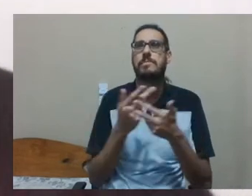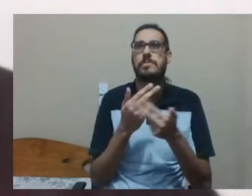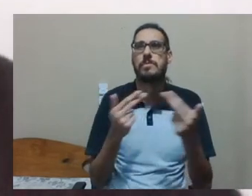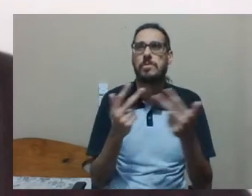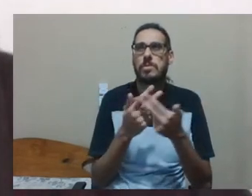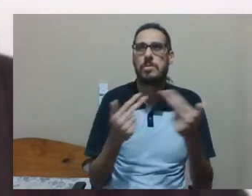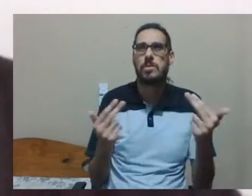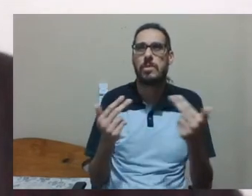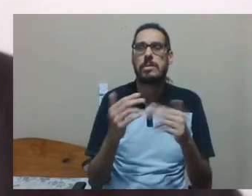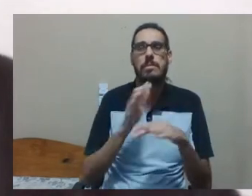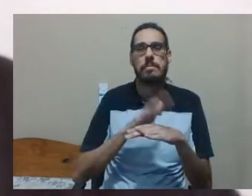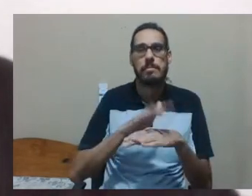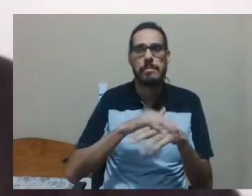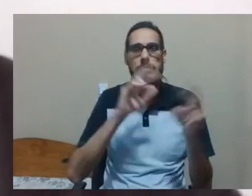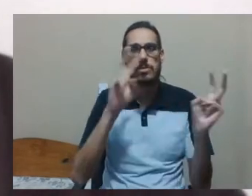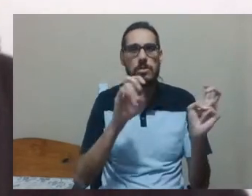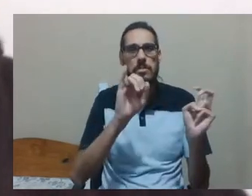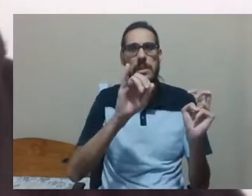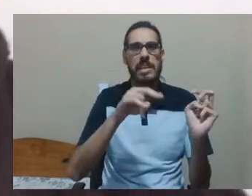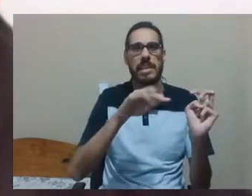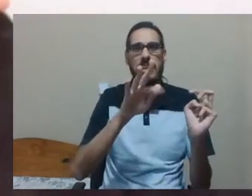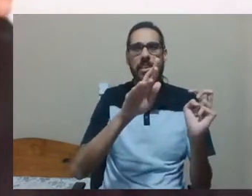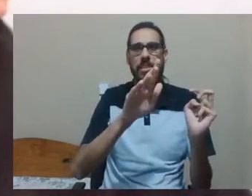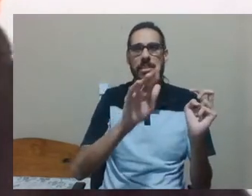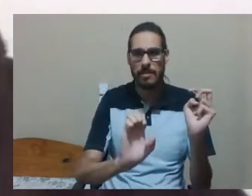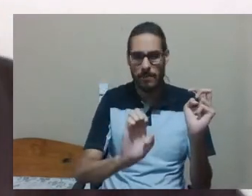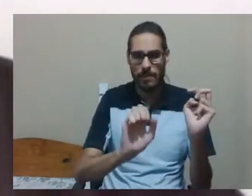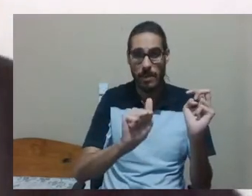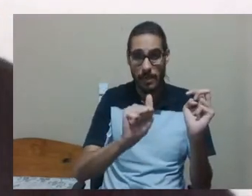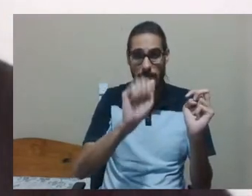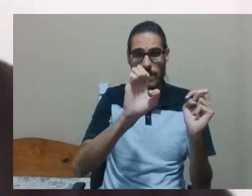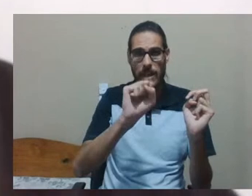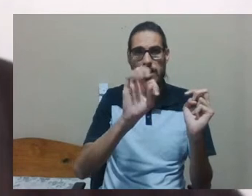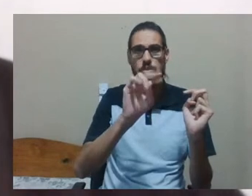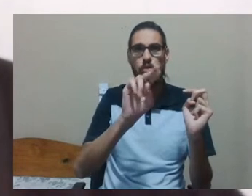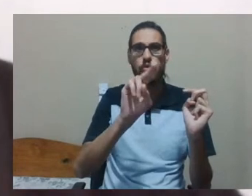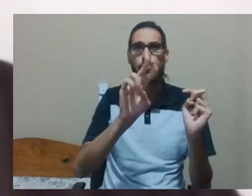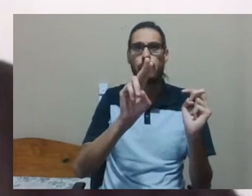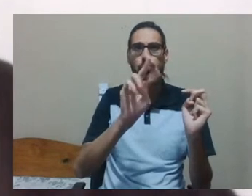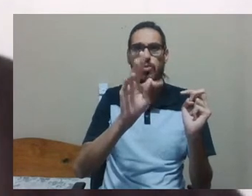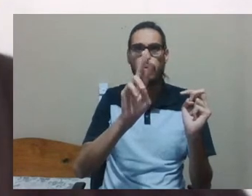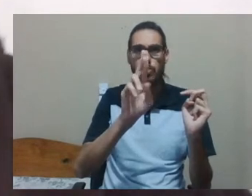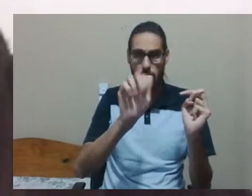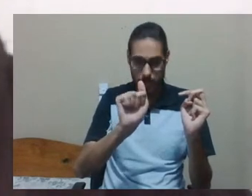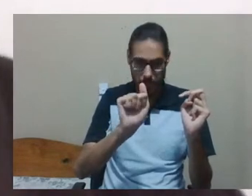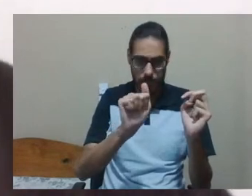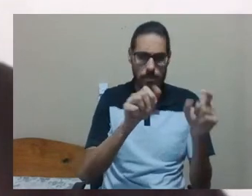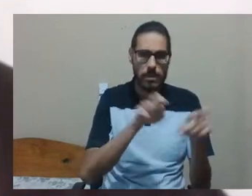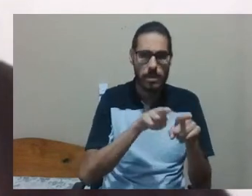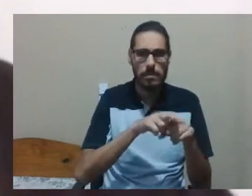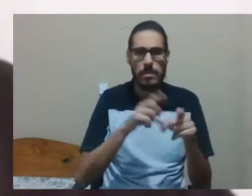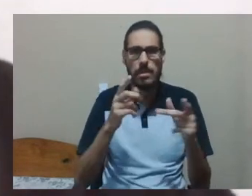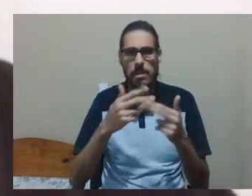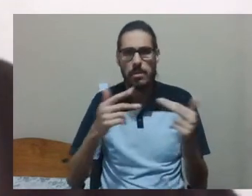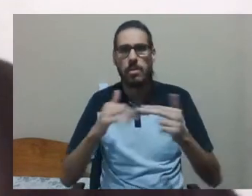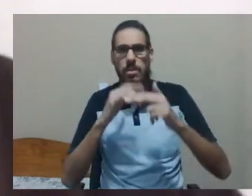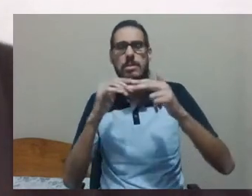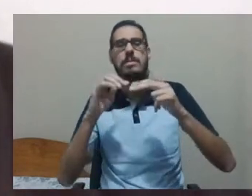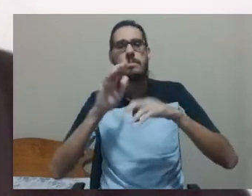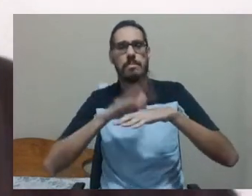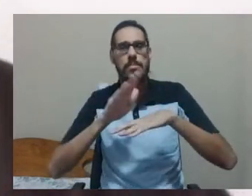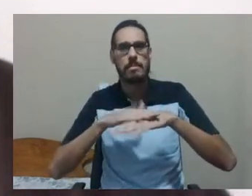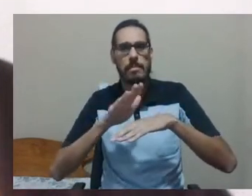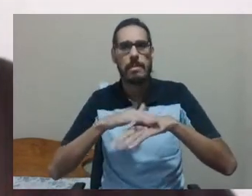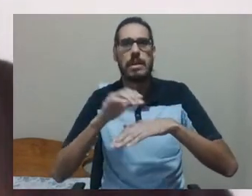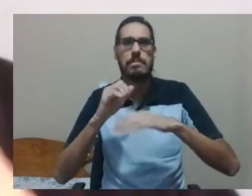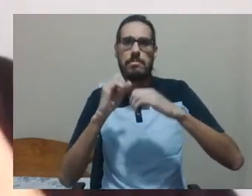mais de infraestrutura, ok? Até coisas mais sensíveis quanto a opinião das